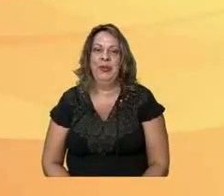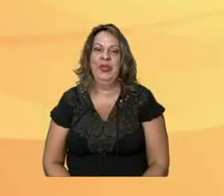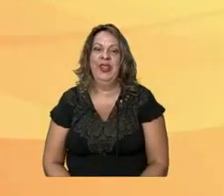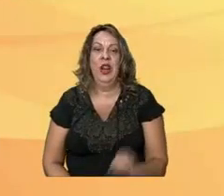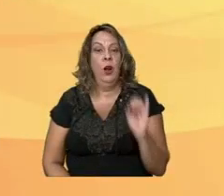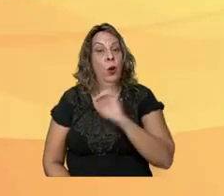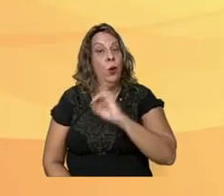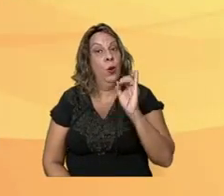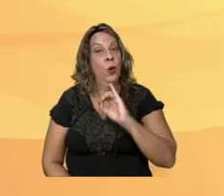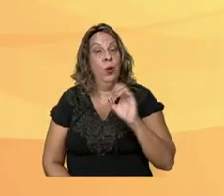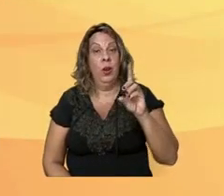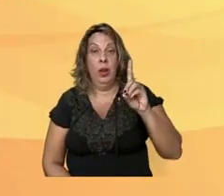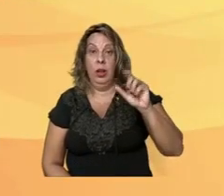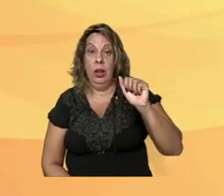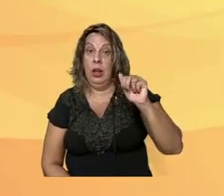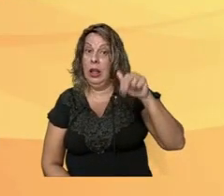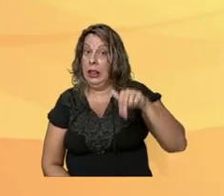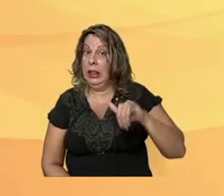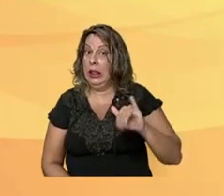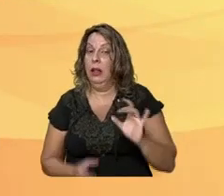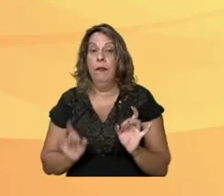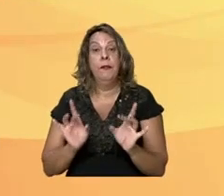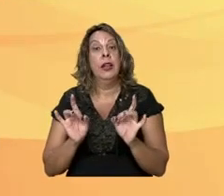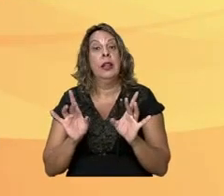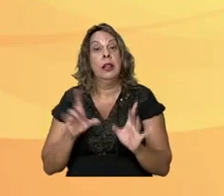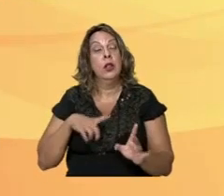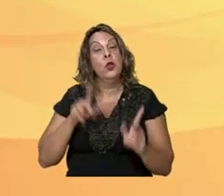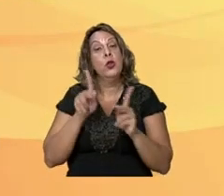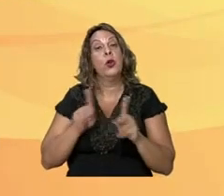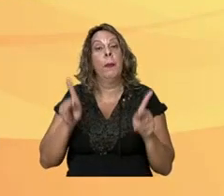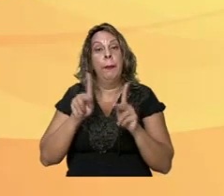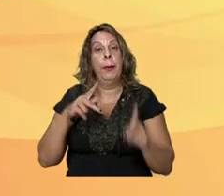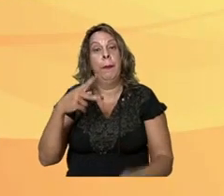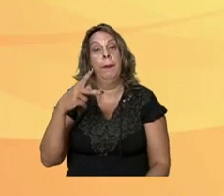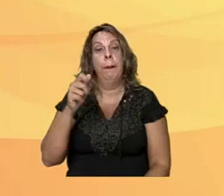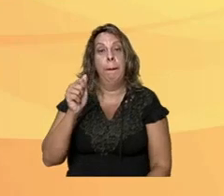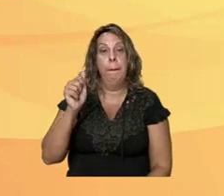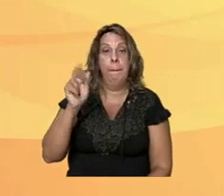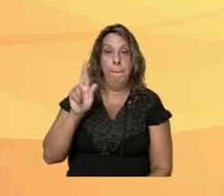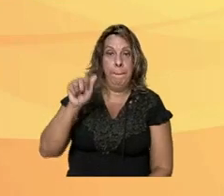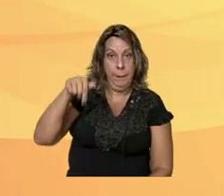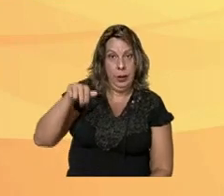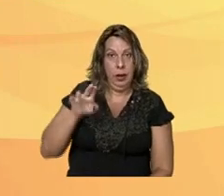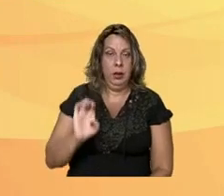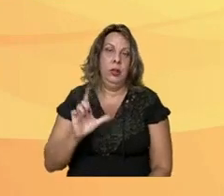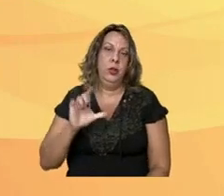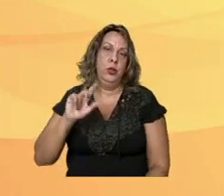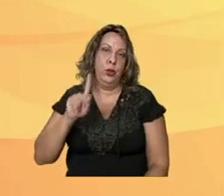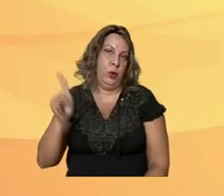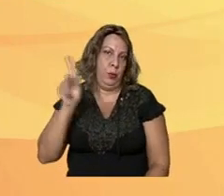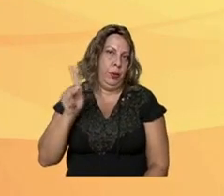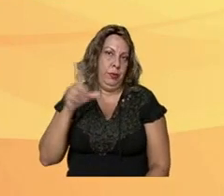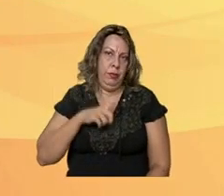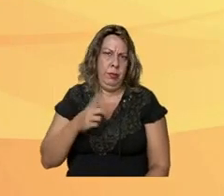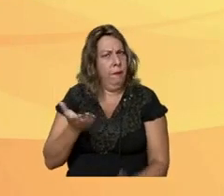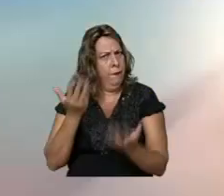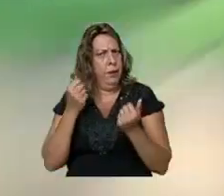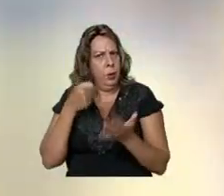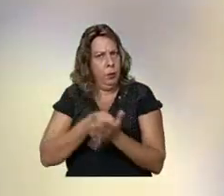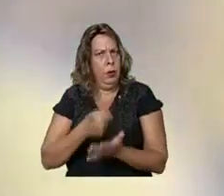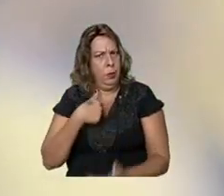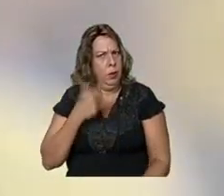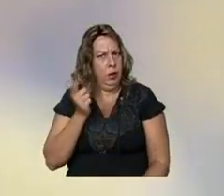Olá, gente, eu sou a Dani, promotora pé quente daqui do Aracaju Park Shopping. Venha adquirir seu Caju Cap comigo e seja o próximo